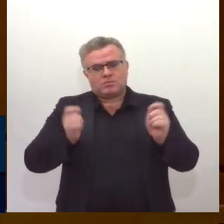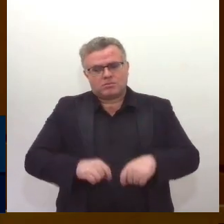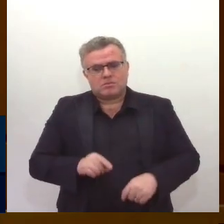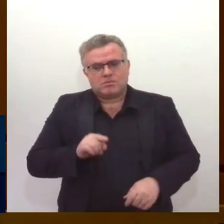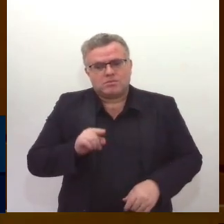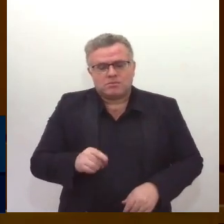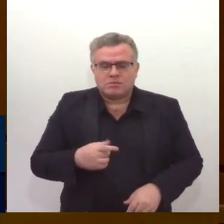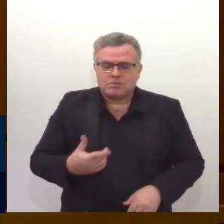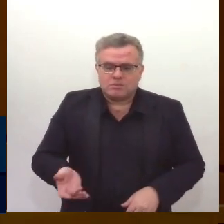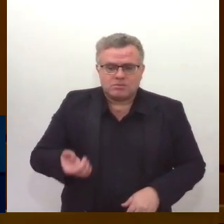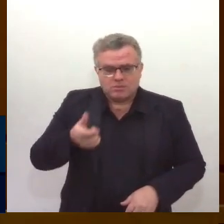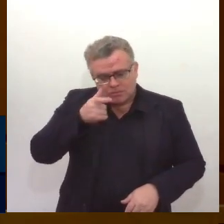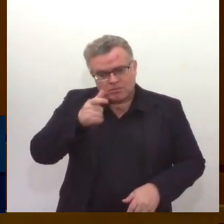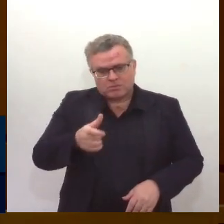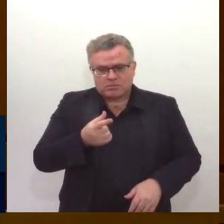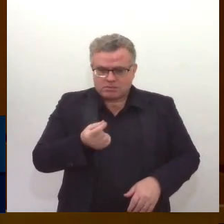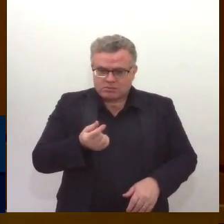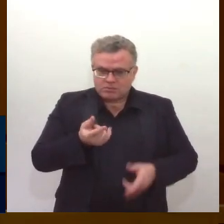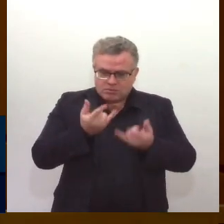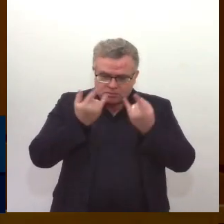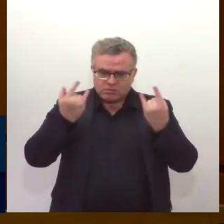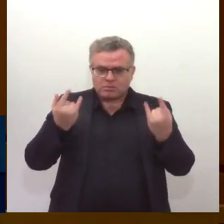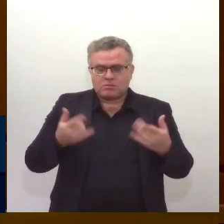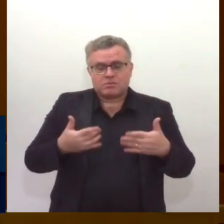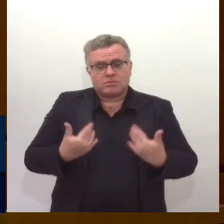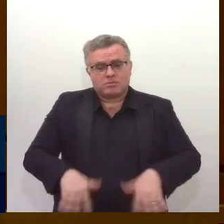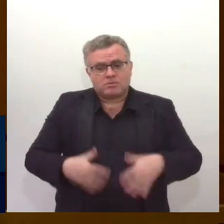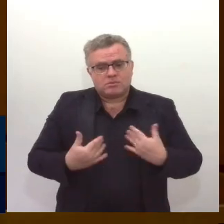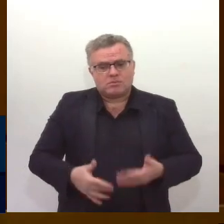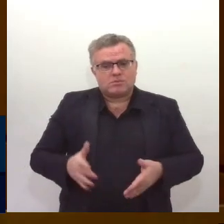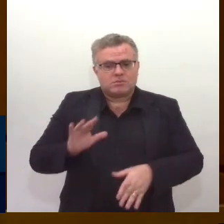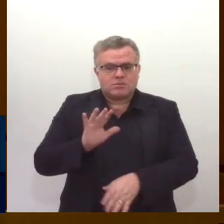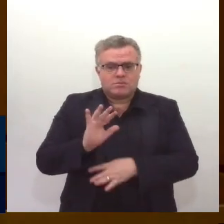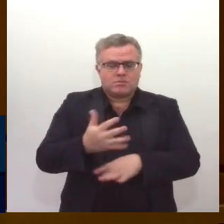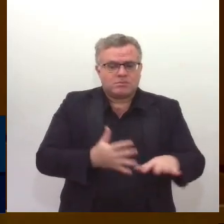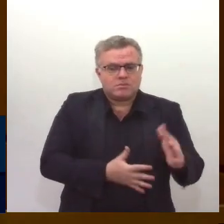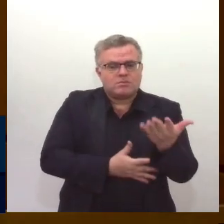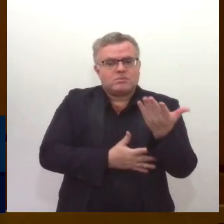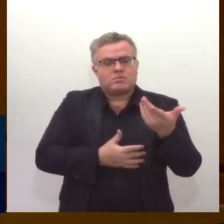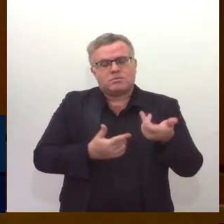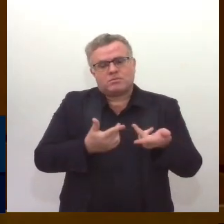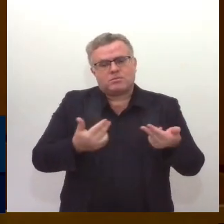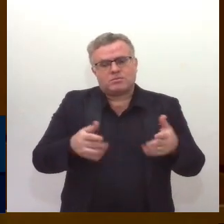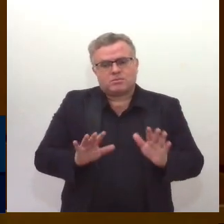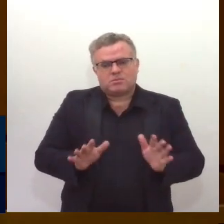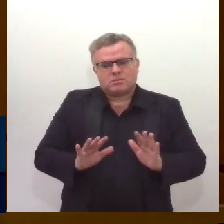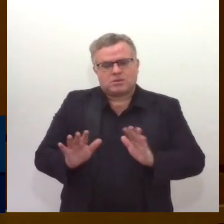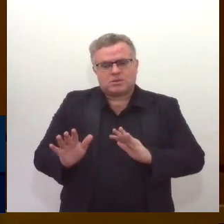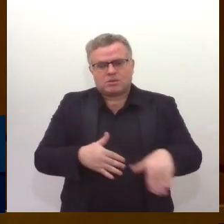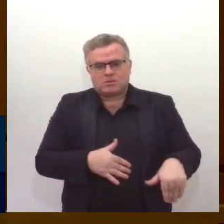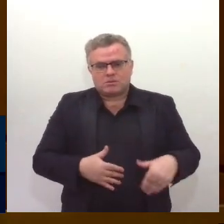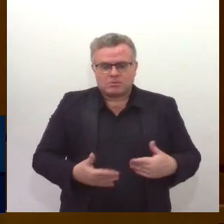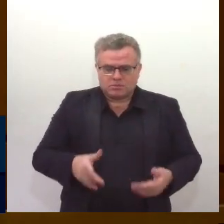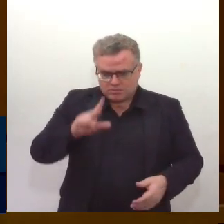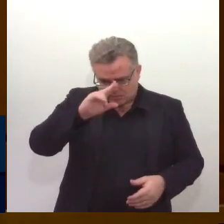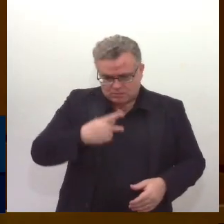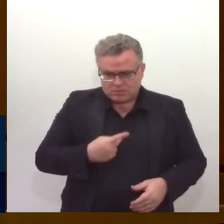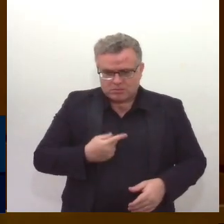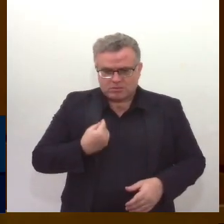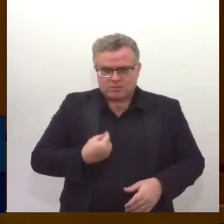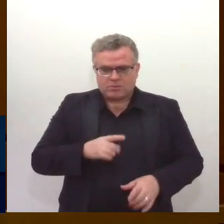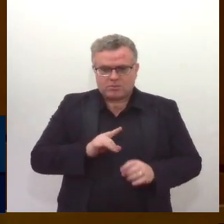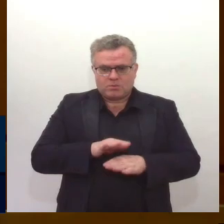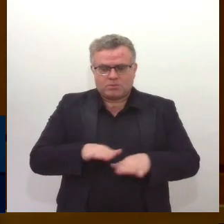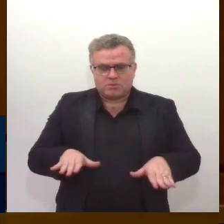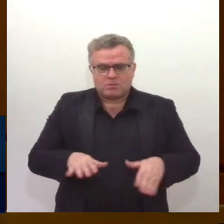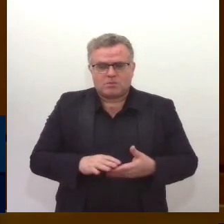pensa no meio ambiente, não pensa nos direitos individuais. E falando, seu presidente, sobre a